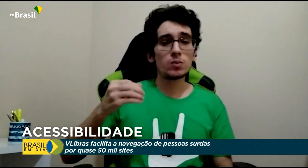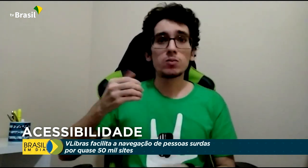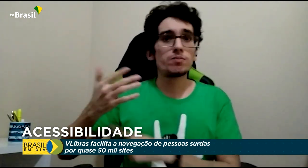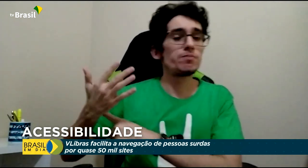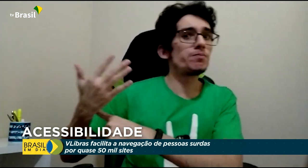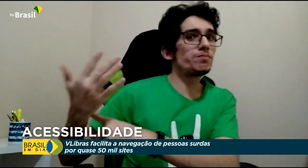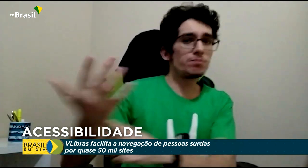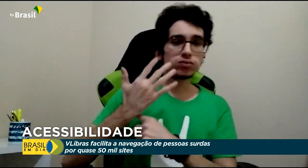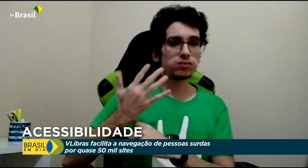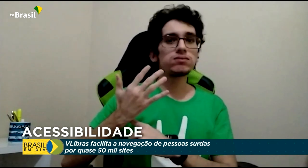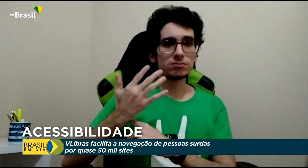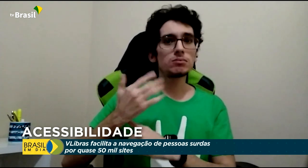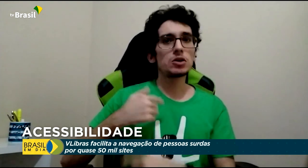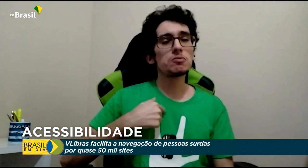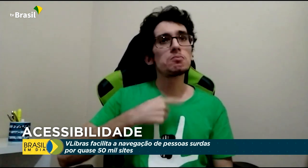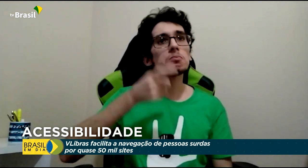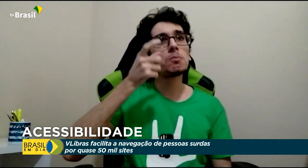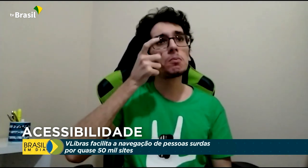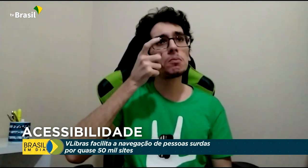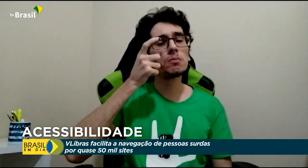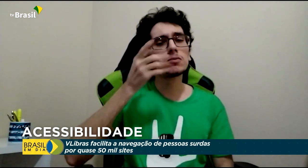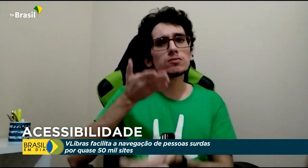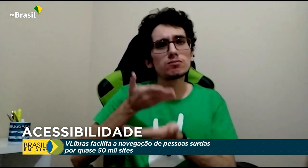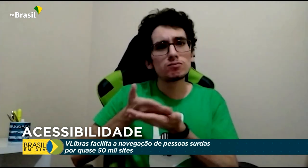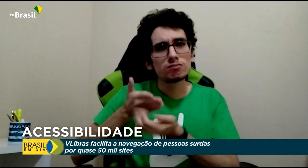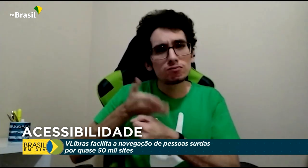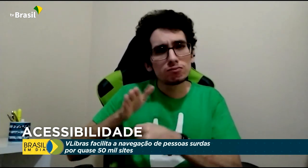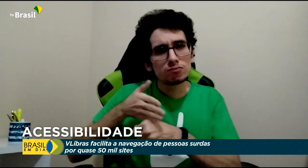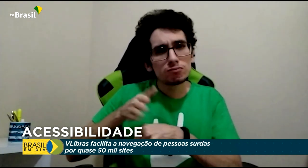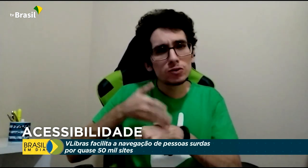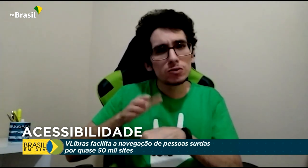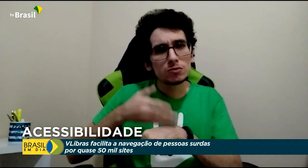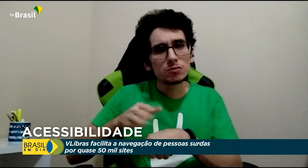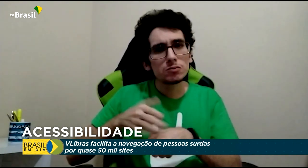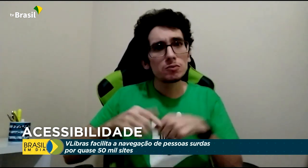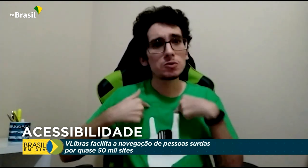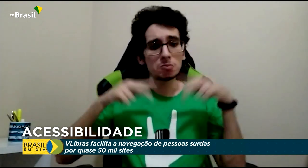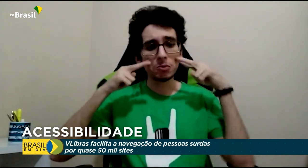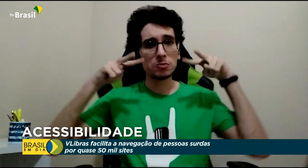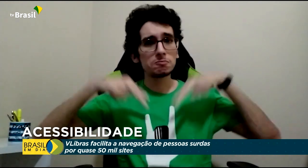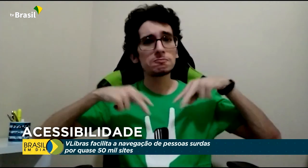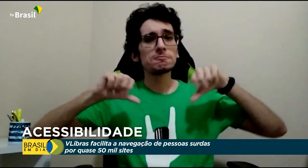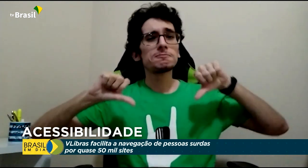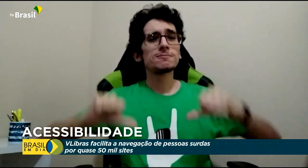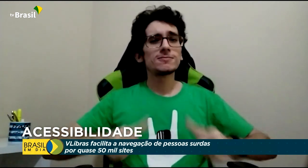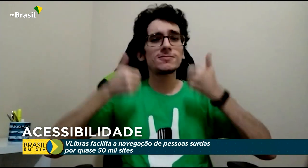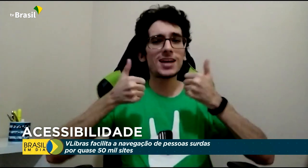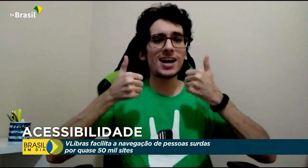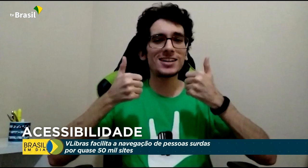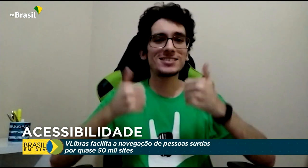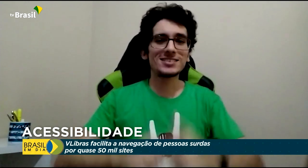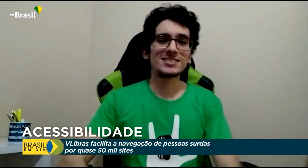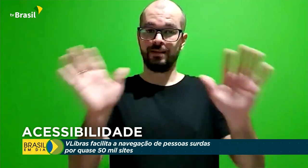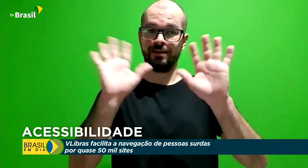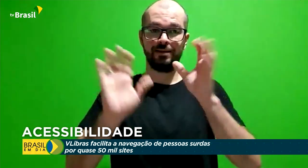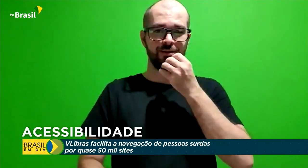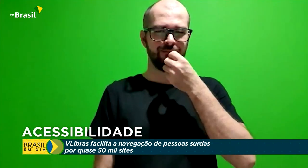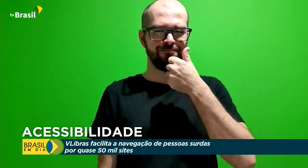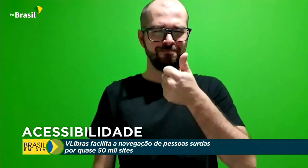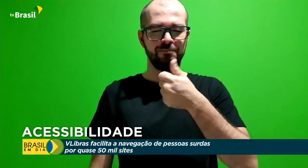Isso nos ajuda bastante a criar. Assisti os vídeos, pratiquei e vi que estou indo muito bem.